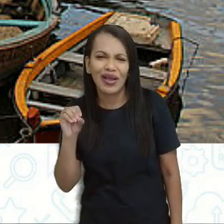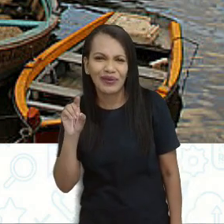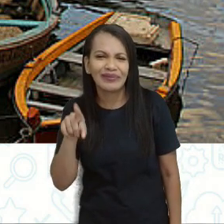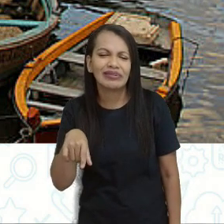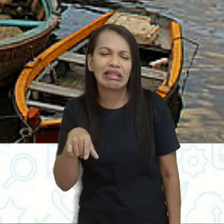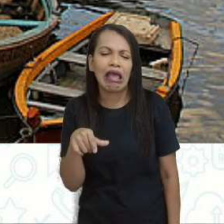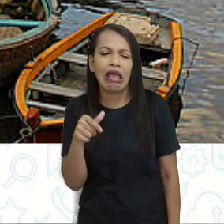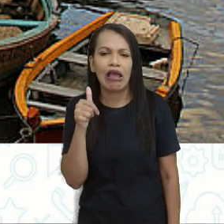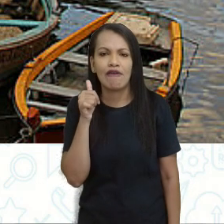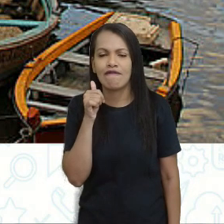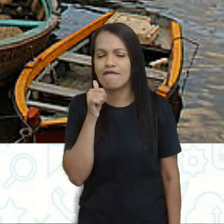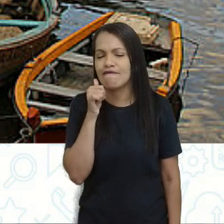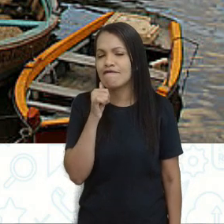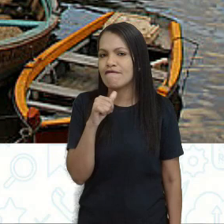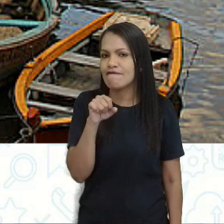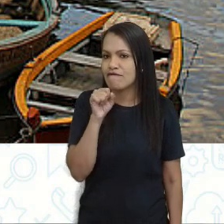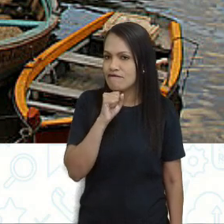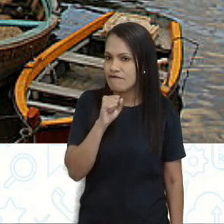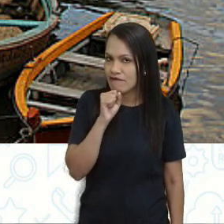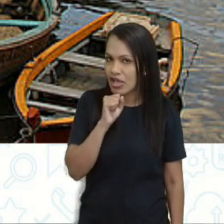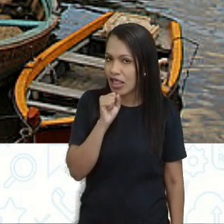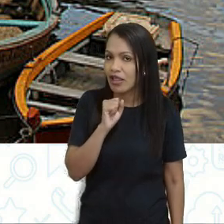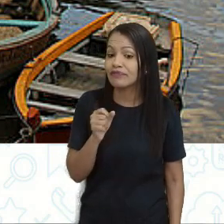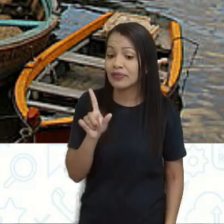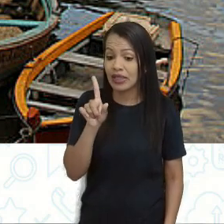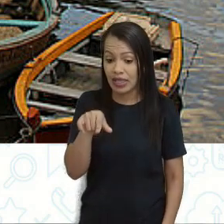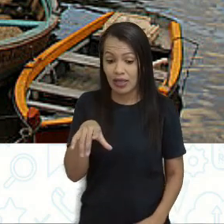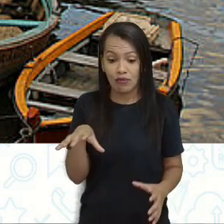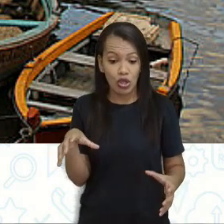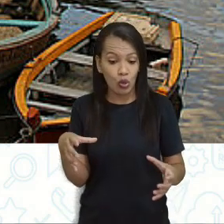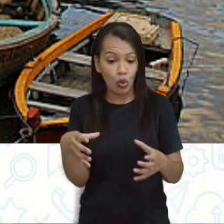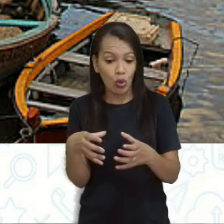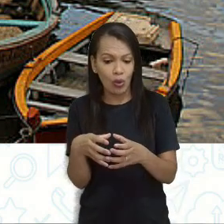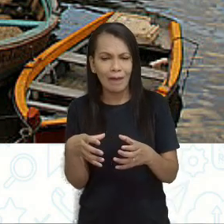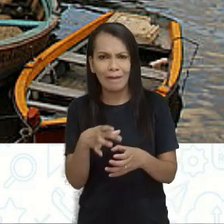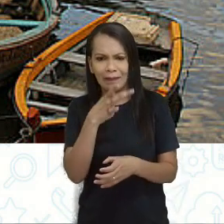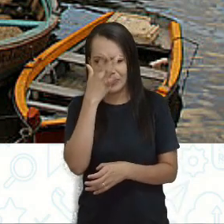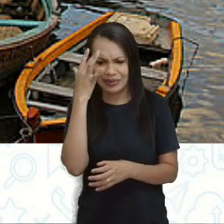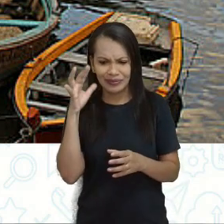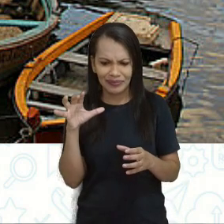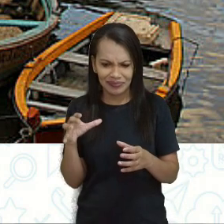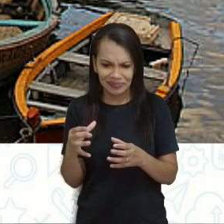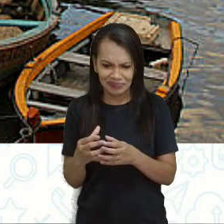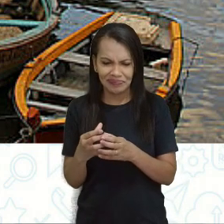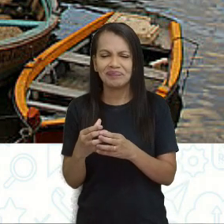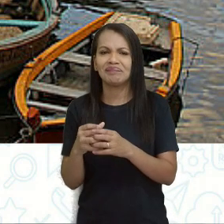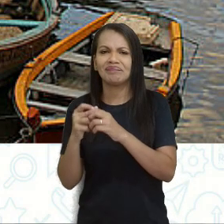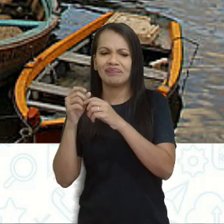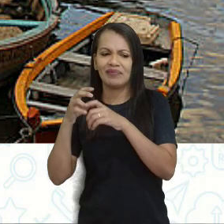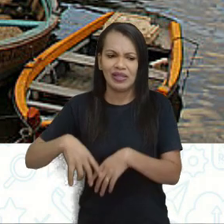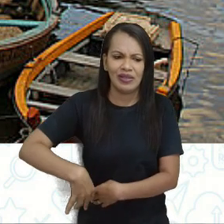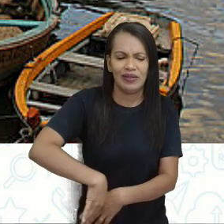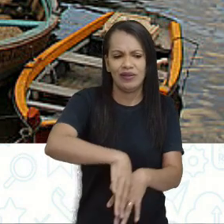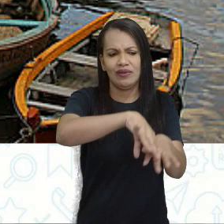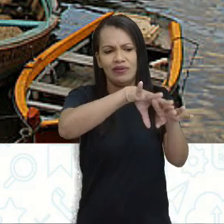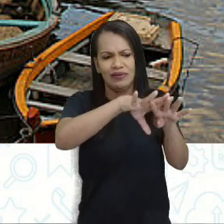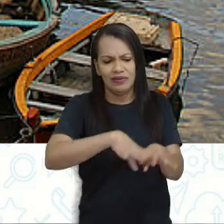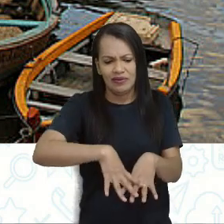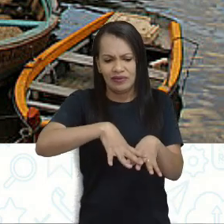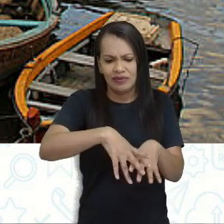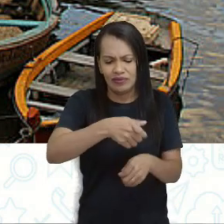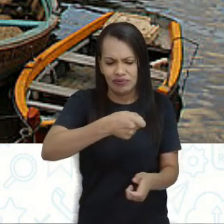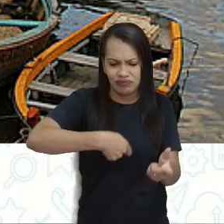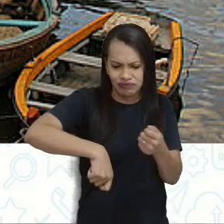Brasília Teimosa, né, é uma comunidade pesqueira, olha só, né, vejam uma característica aí forte da Brasília Teimosa